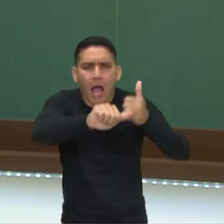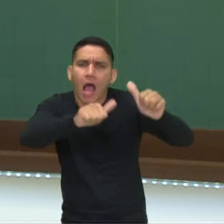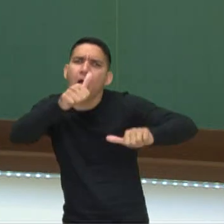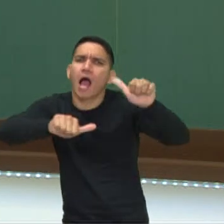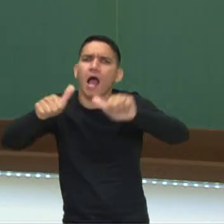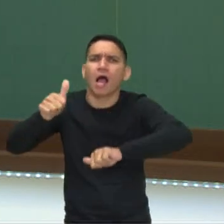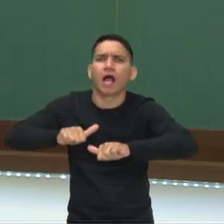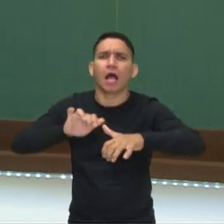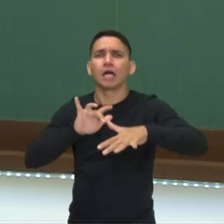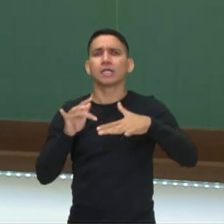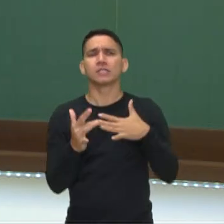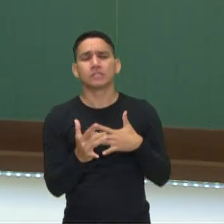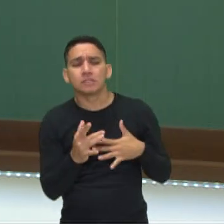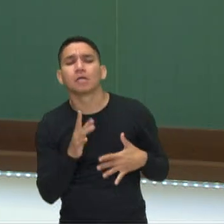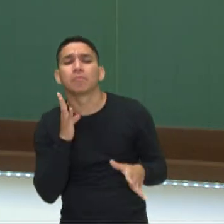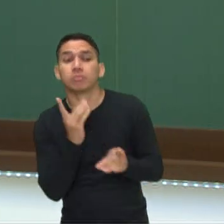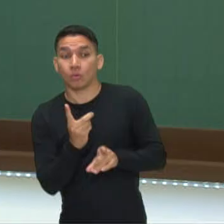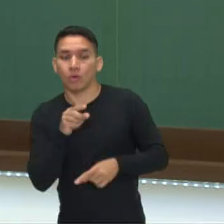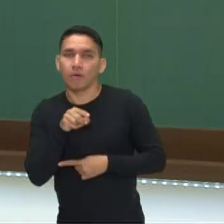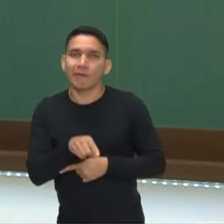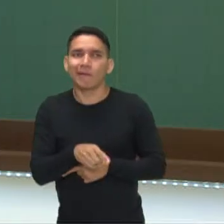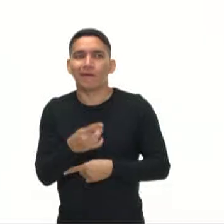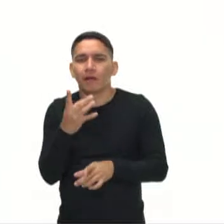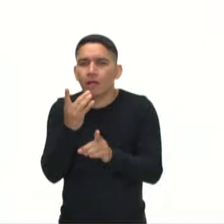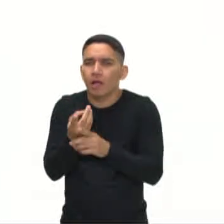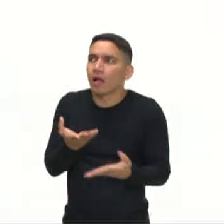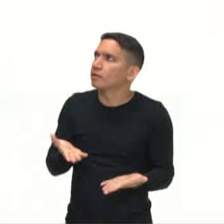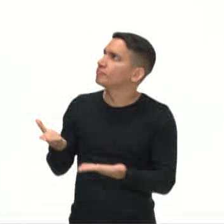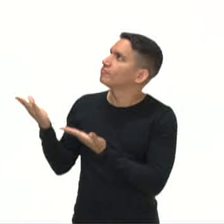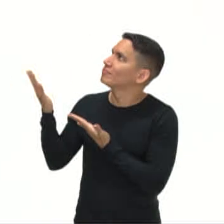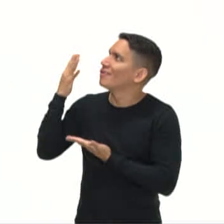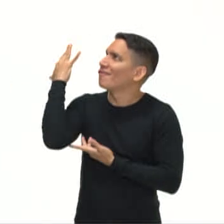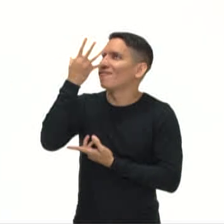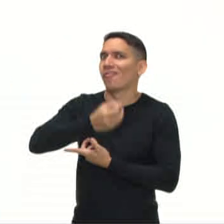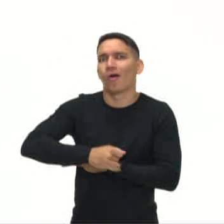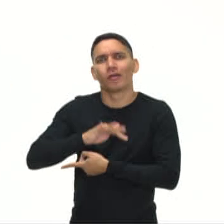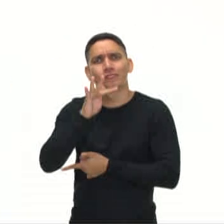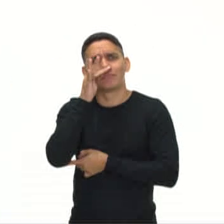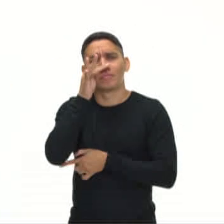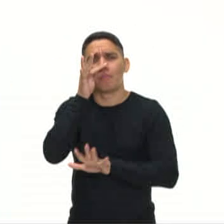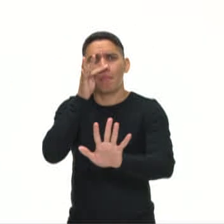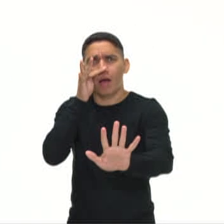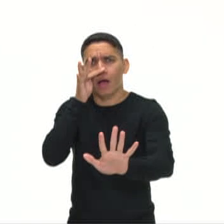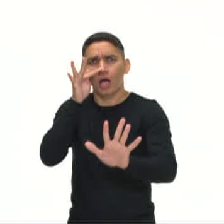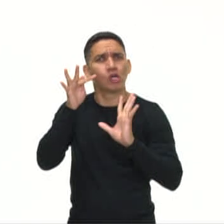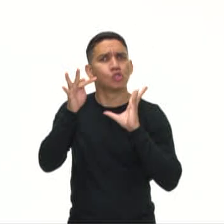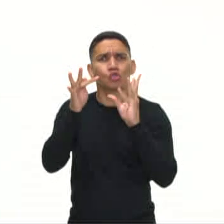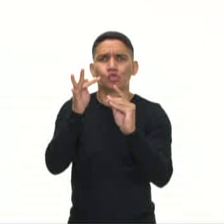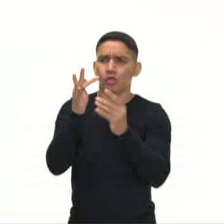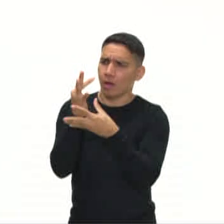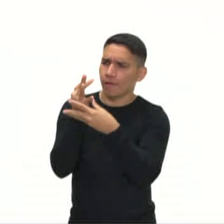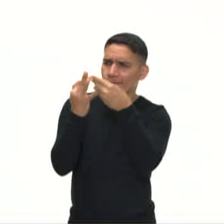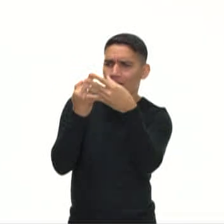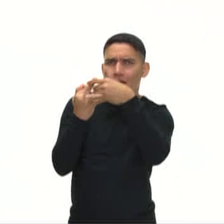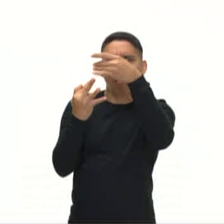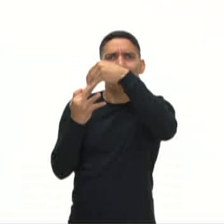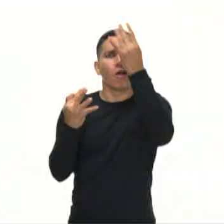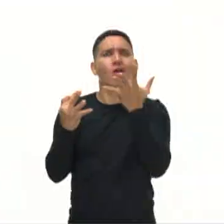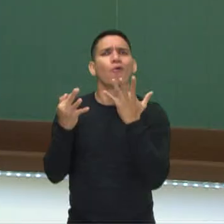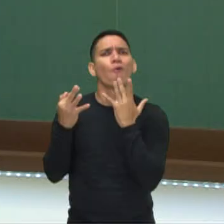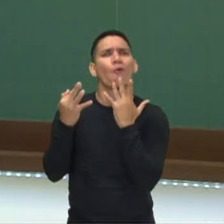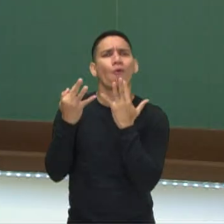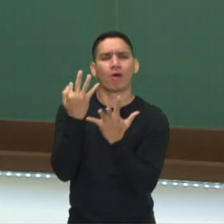a rede social dele, ele acabou reparando nessa linda flor, porém todas as pétalas estão coloridas com uma